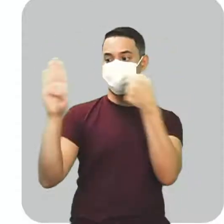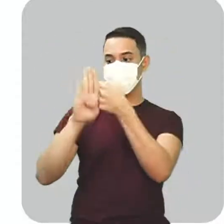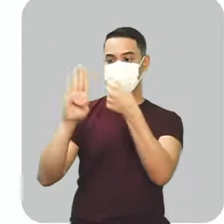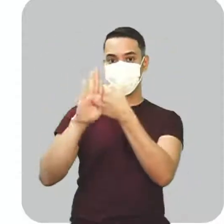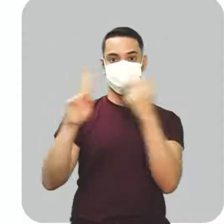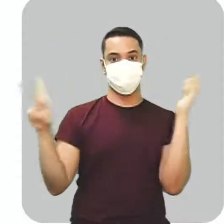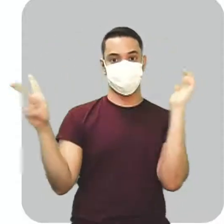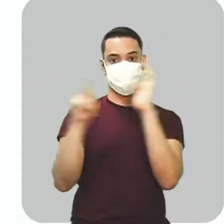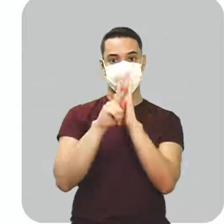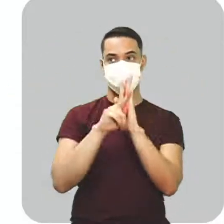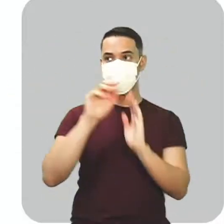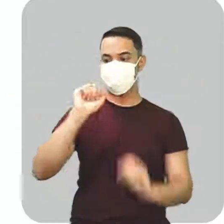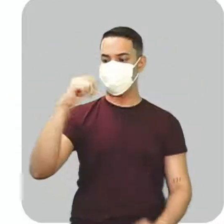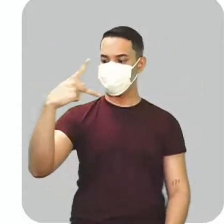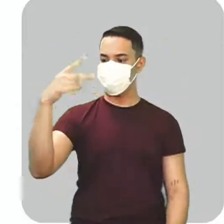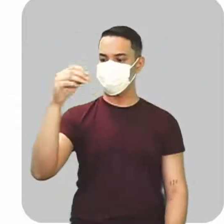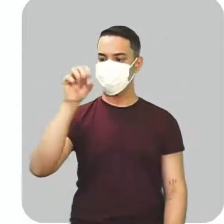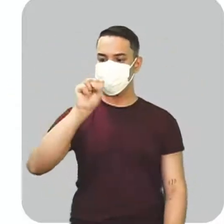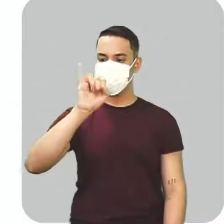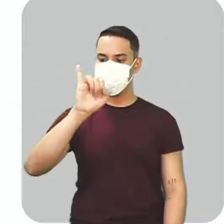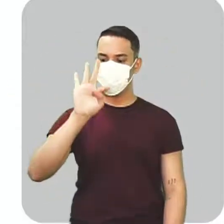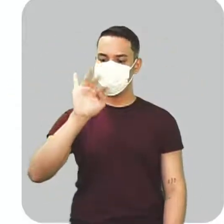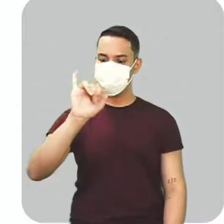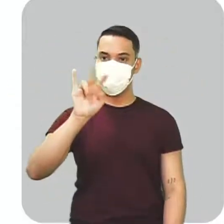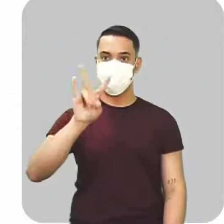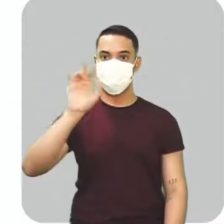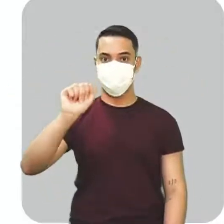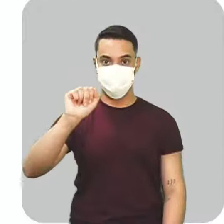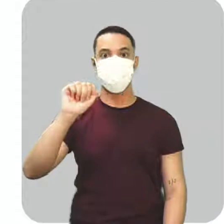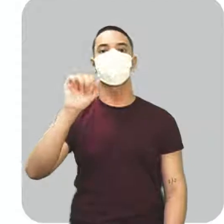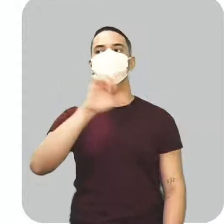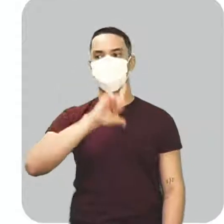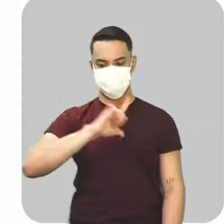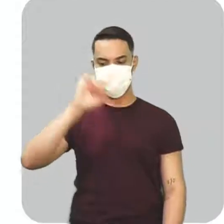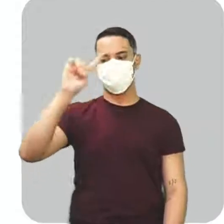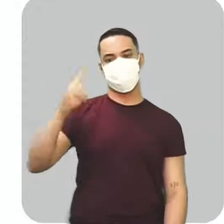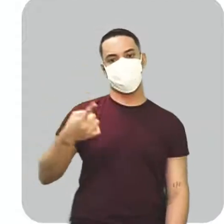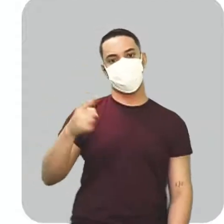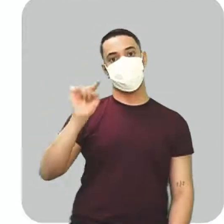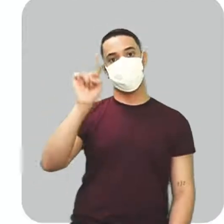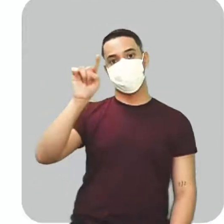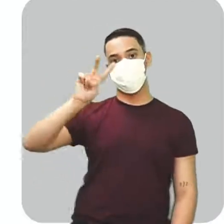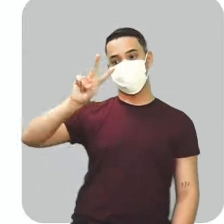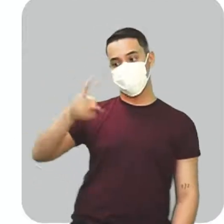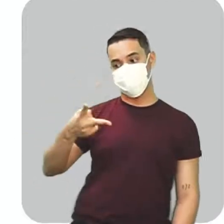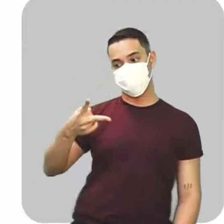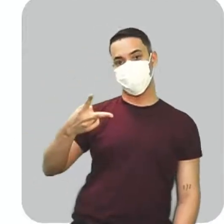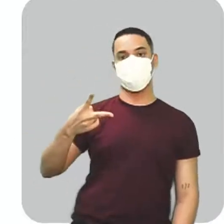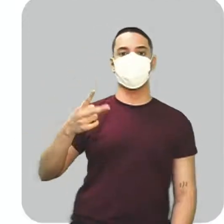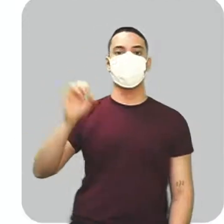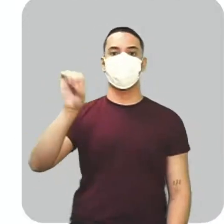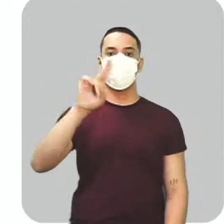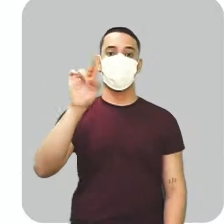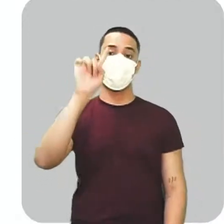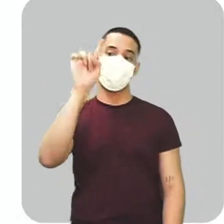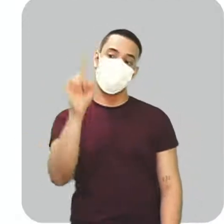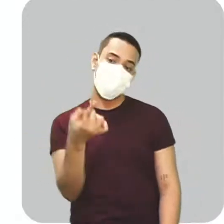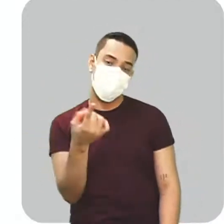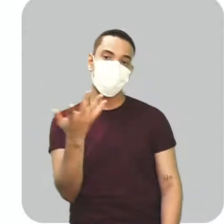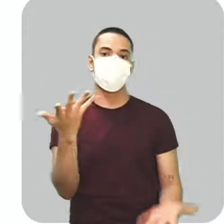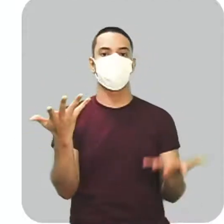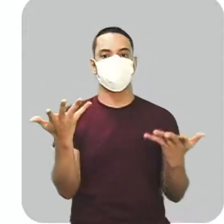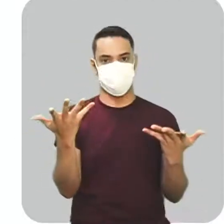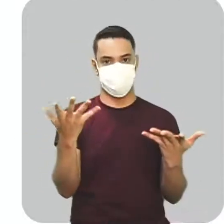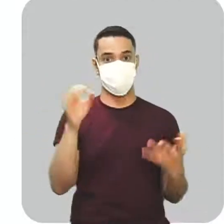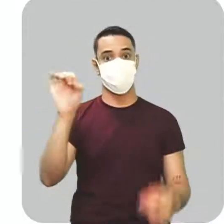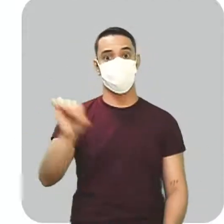for apositiva, é claro que vai ter uma pontuação, que pode ser 2 pontos, né? A vírgula,